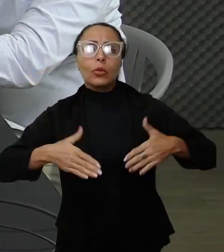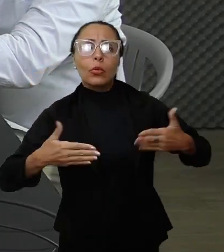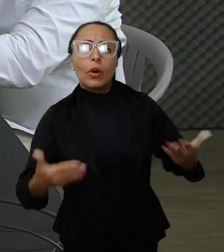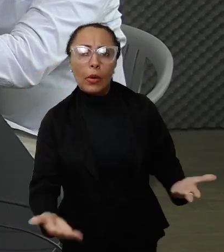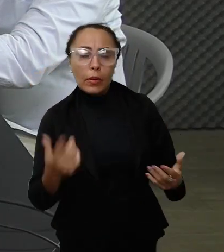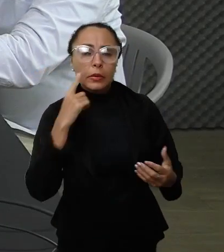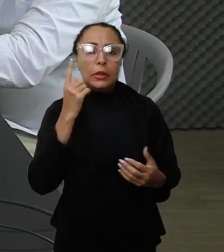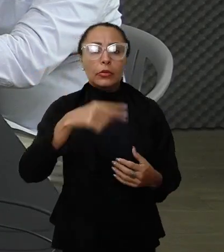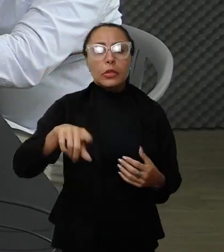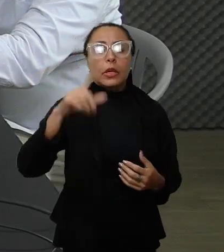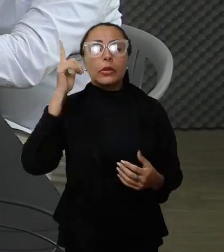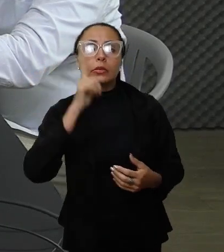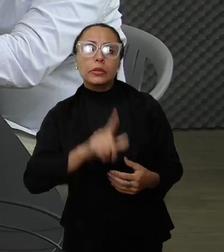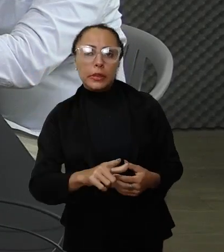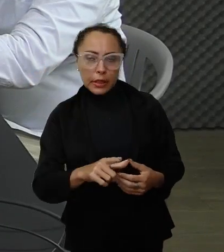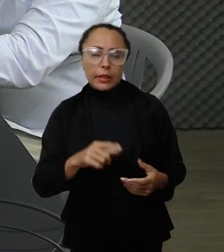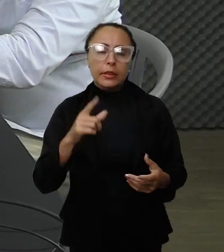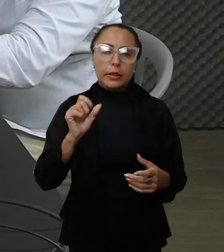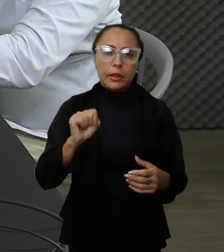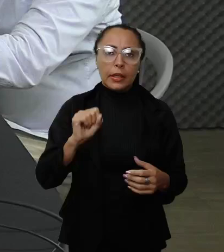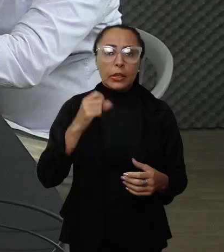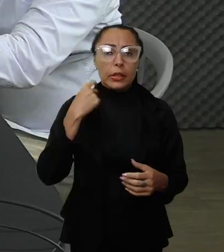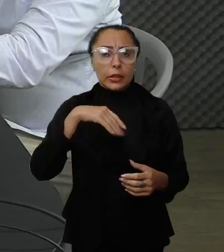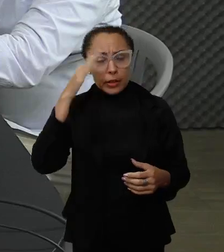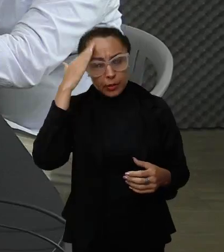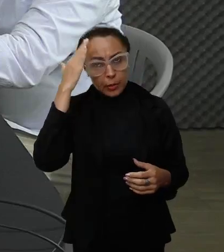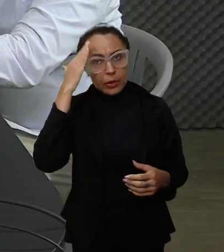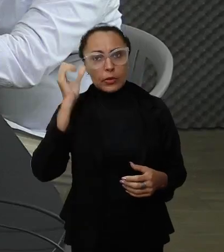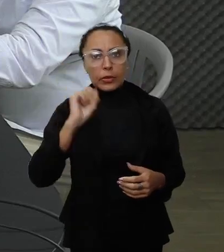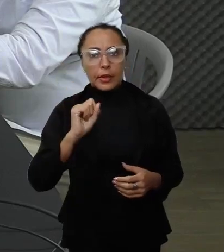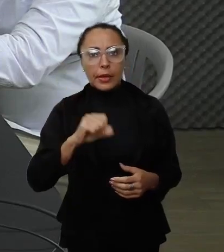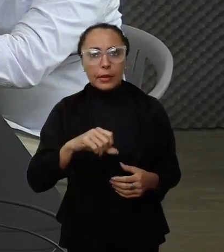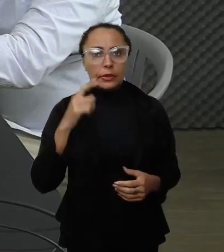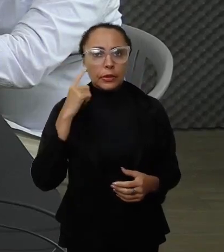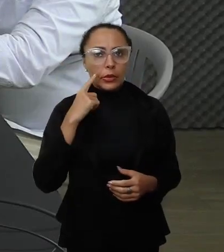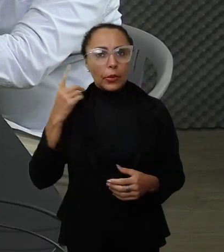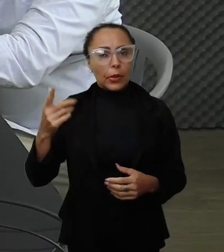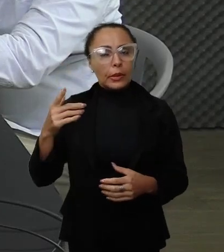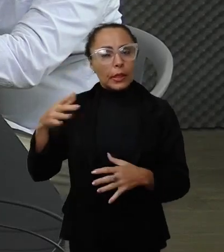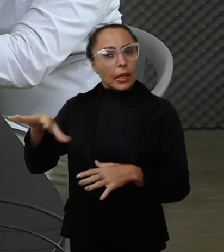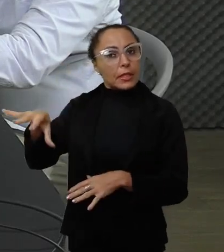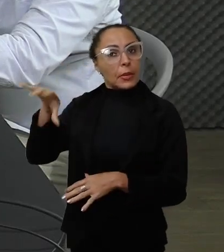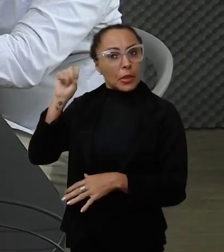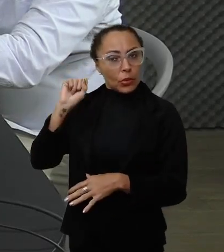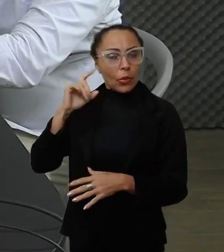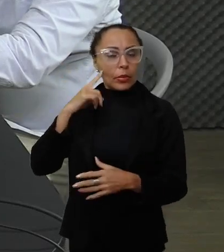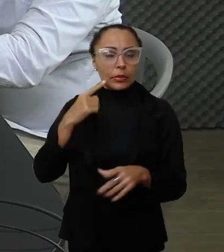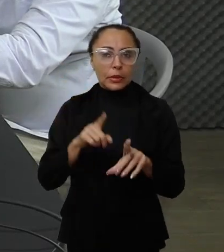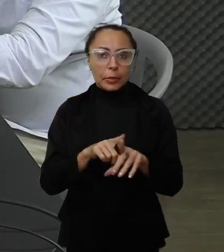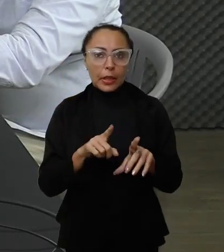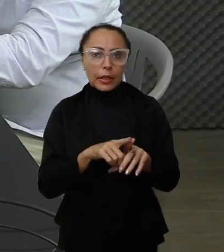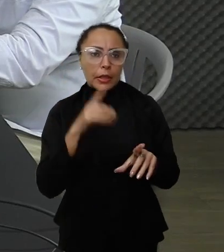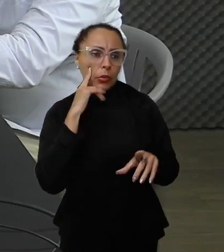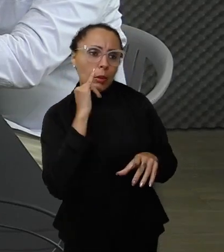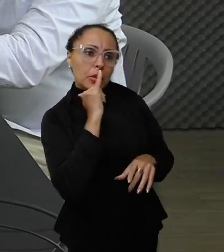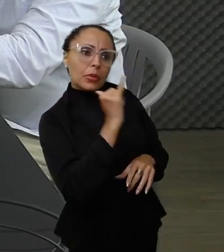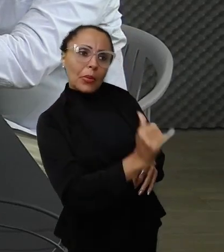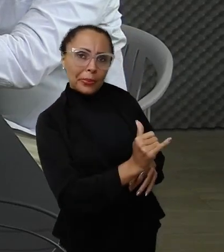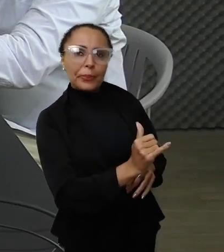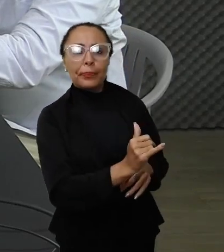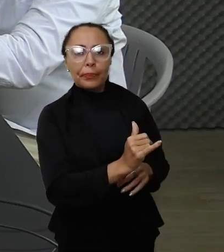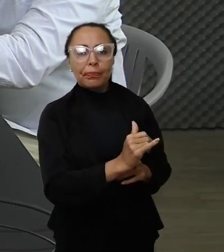que você consiga obter o máximo de entendimento do receptor, né? Somos o emissor do receptor,